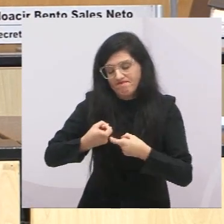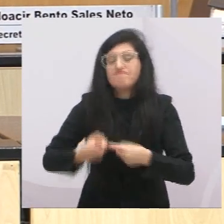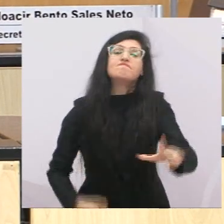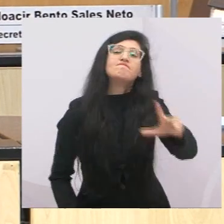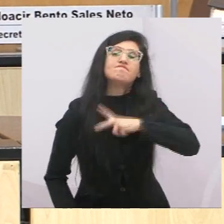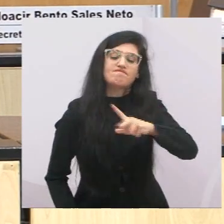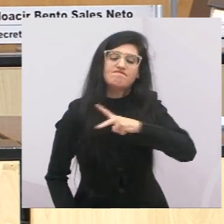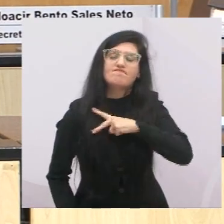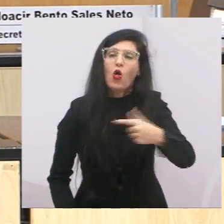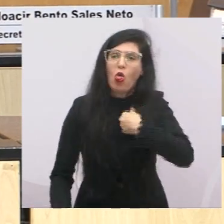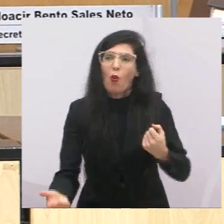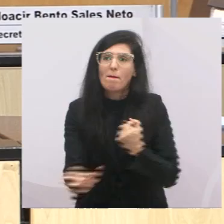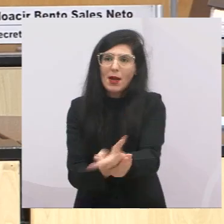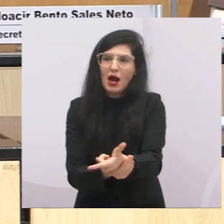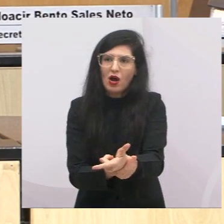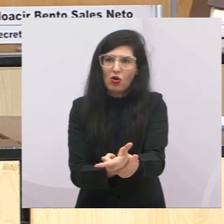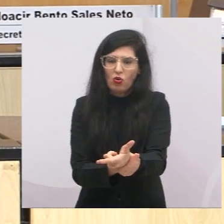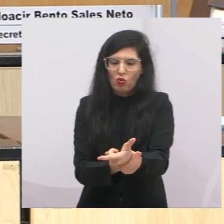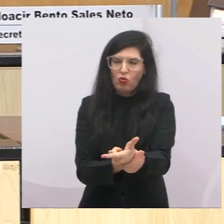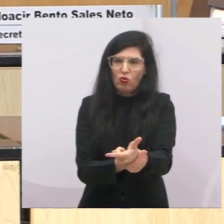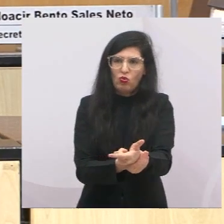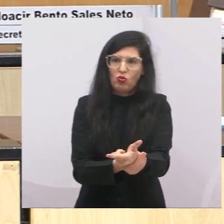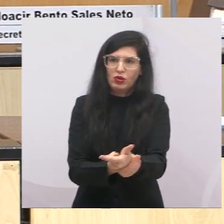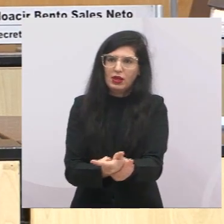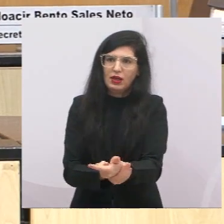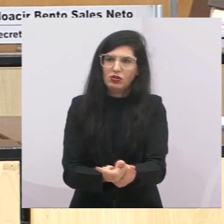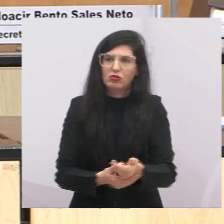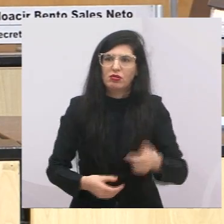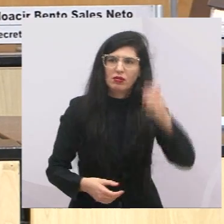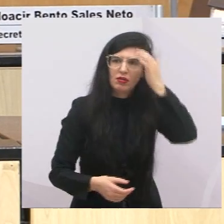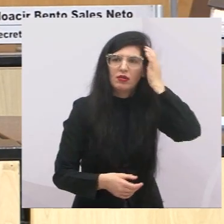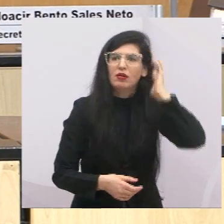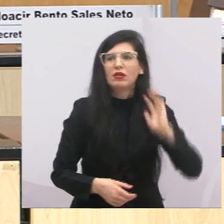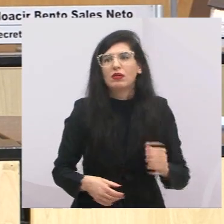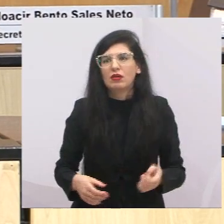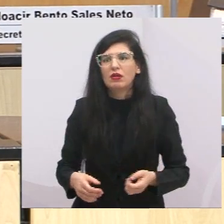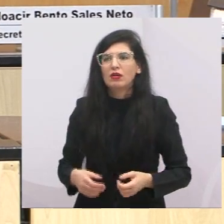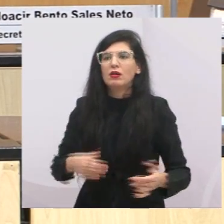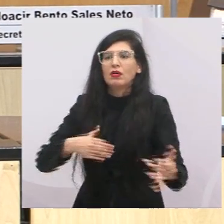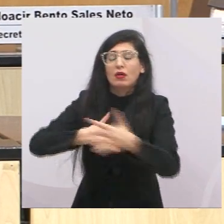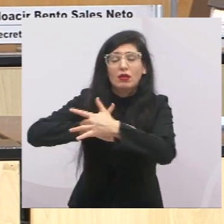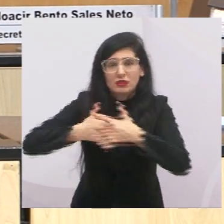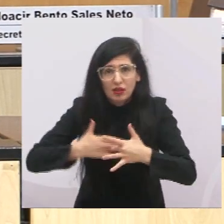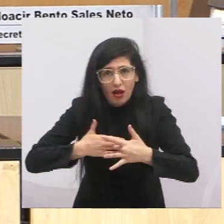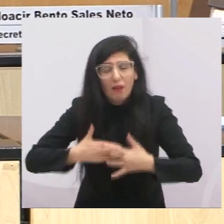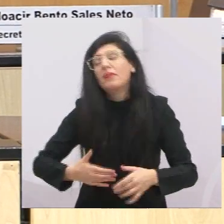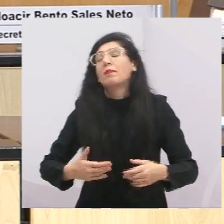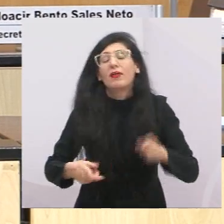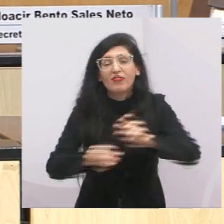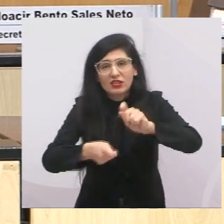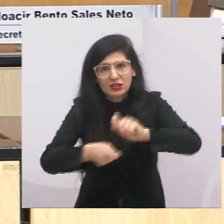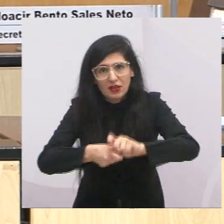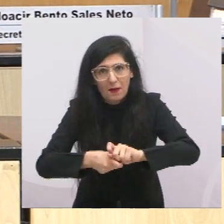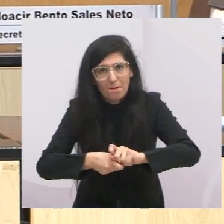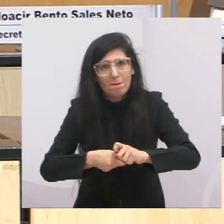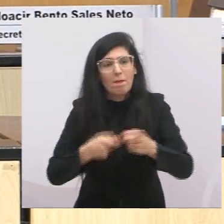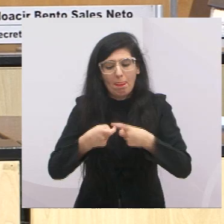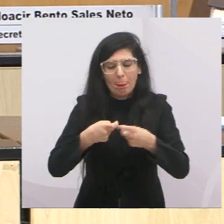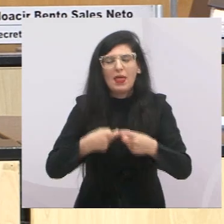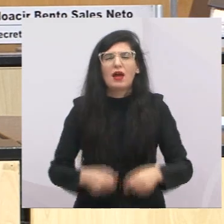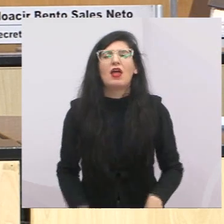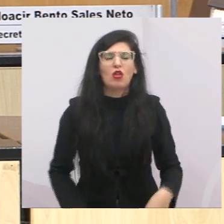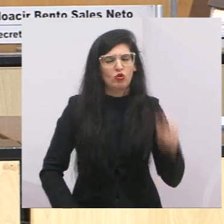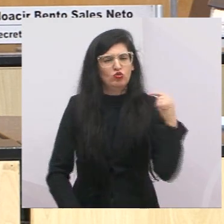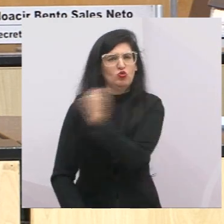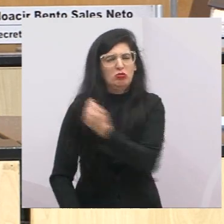para poder realizar os exames. E esse ano tem 2 exames que eu vou ter que pagar. Então, realmente, isso é um desânimo para a gente que está tanto tempo no magistério, e